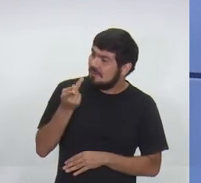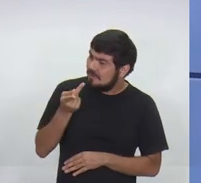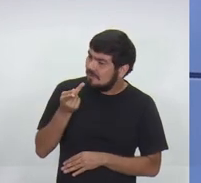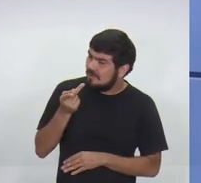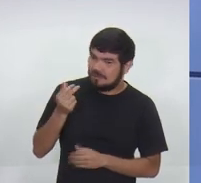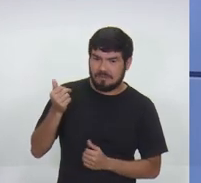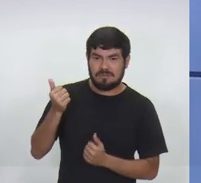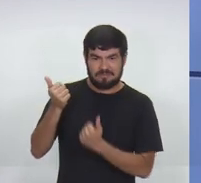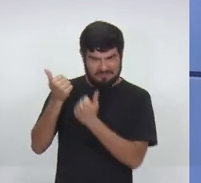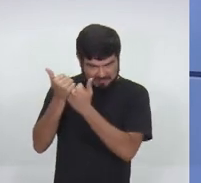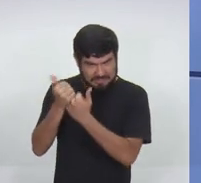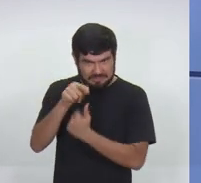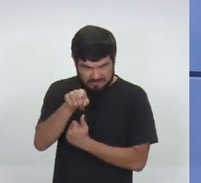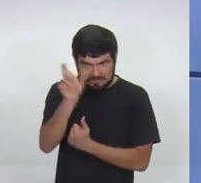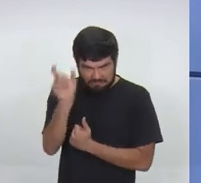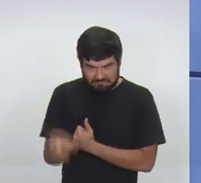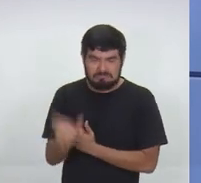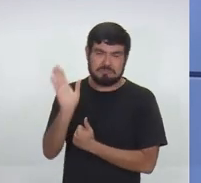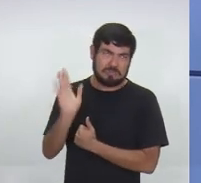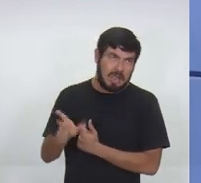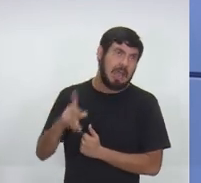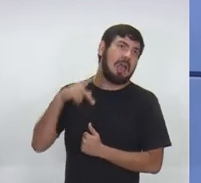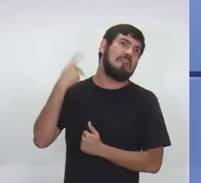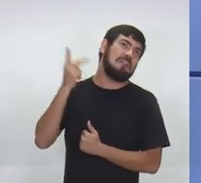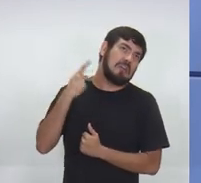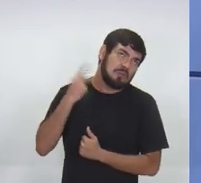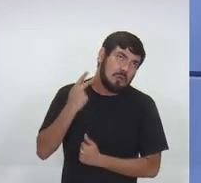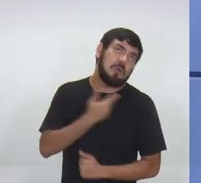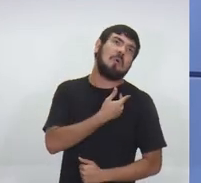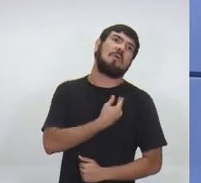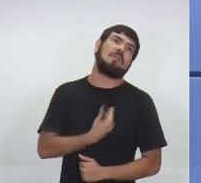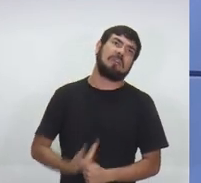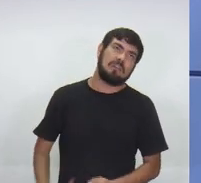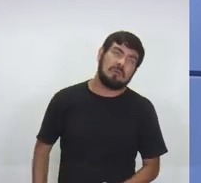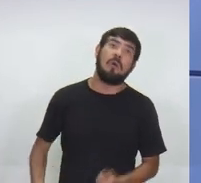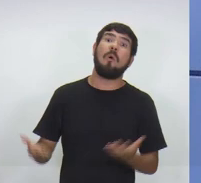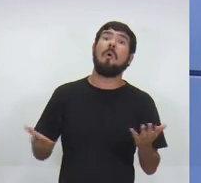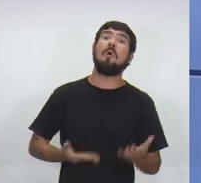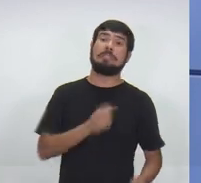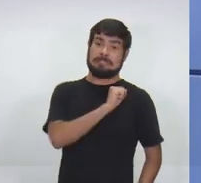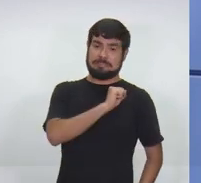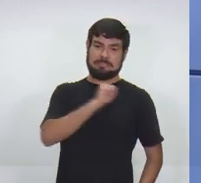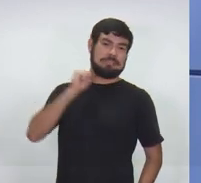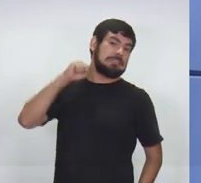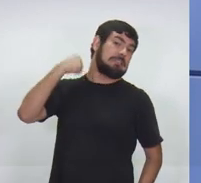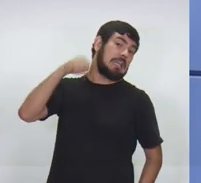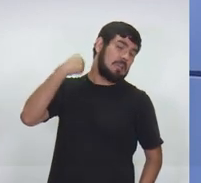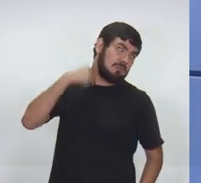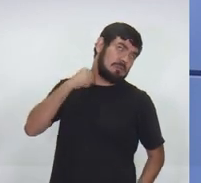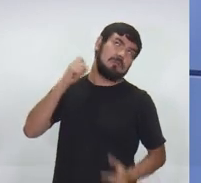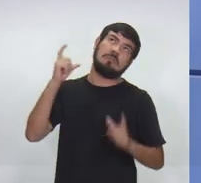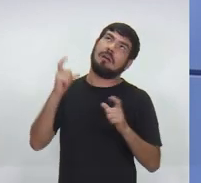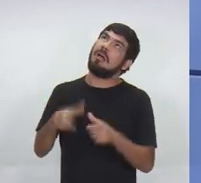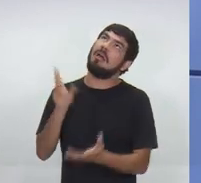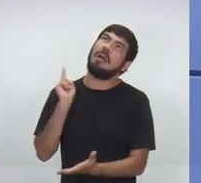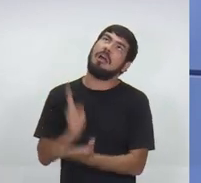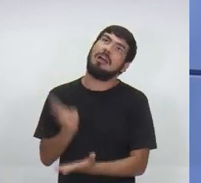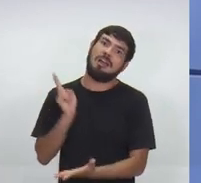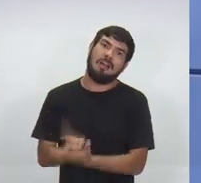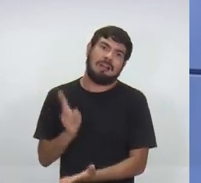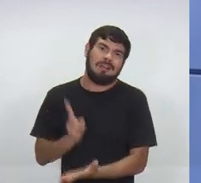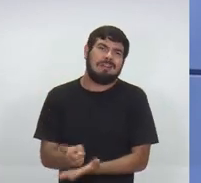governador já foi vereador o governador está ferrador e está no mesmo grupo e que legado